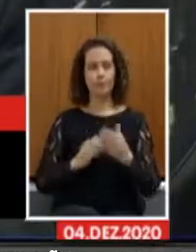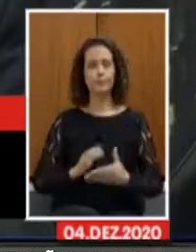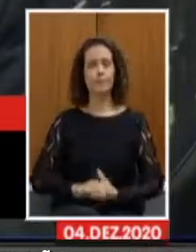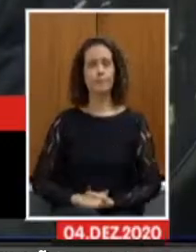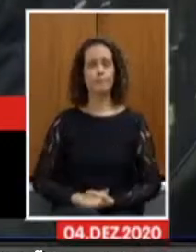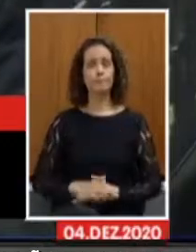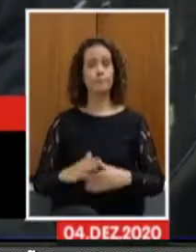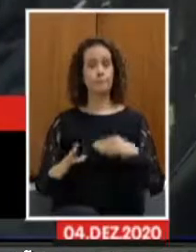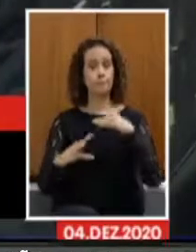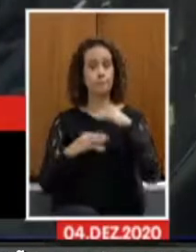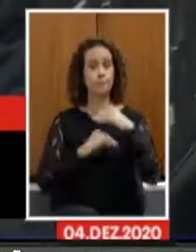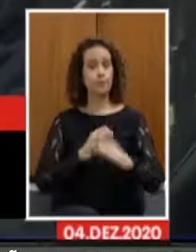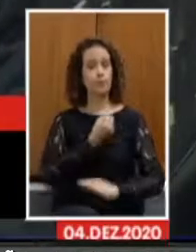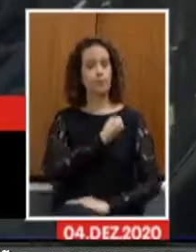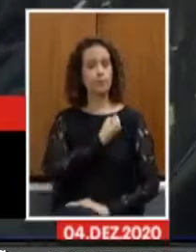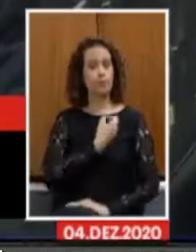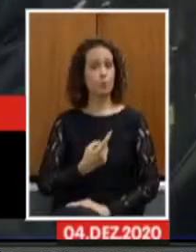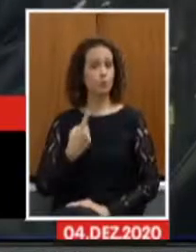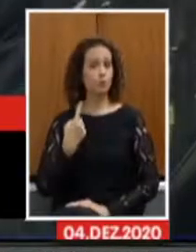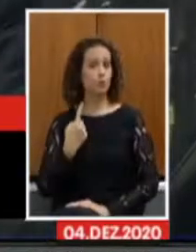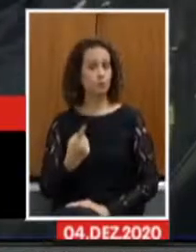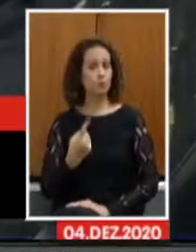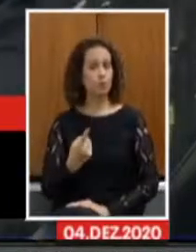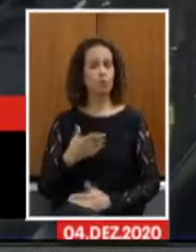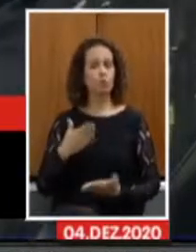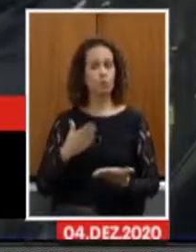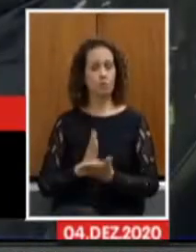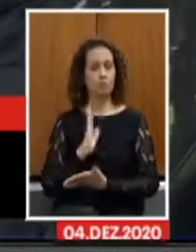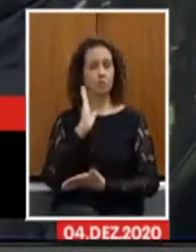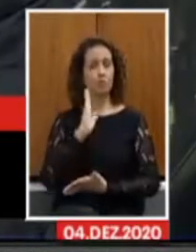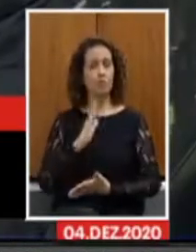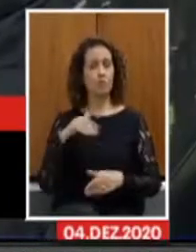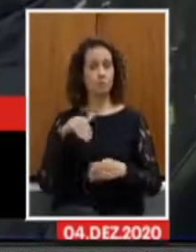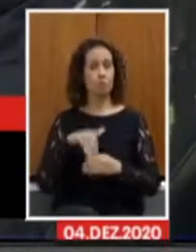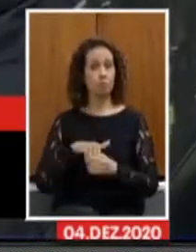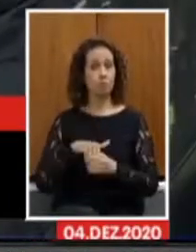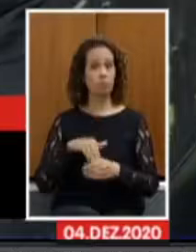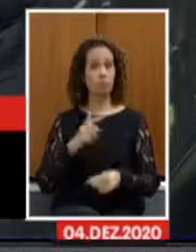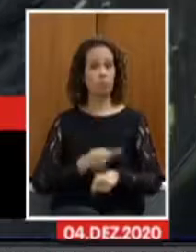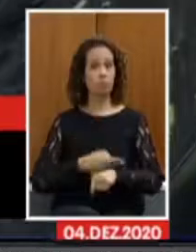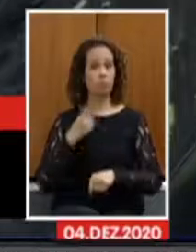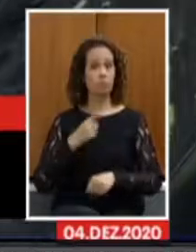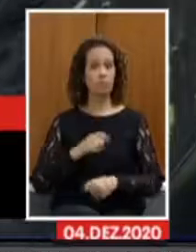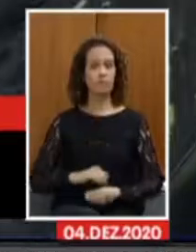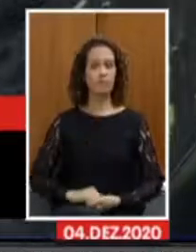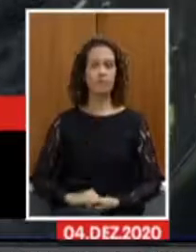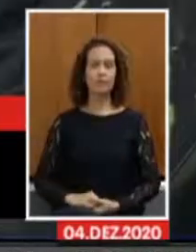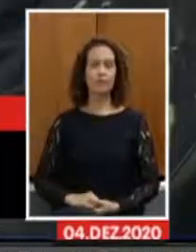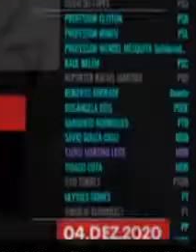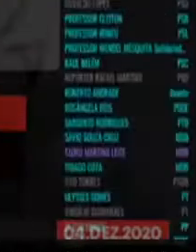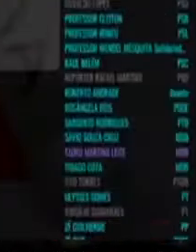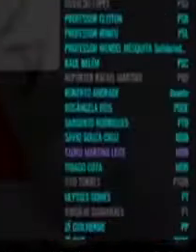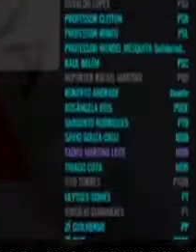emenda número 1, comparecer pela aprovação. Em votação.